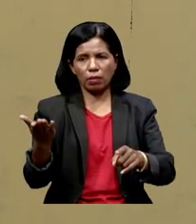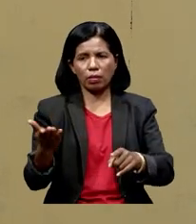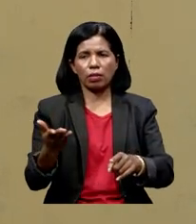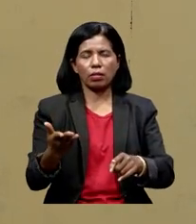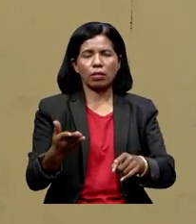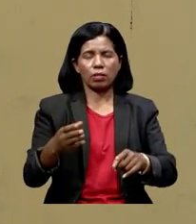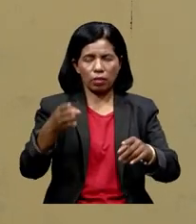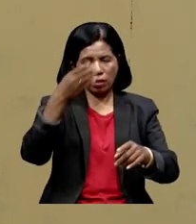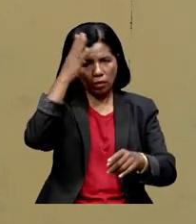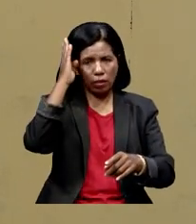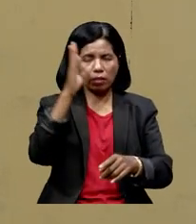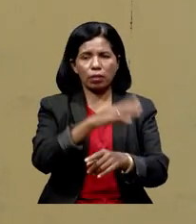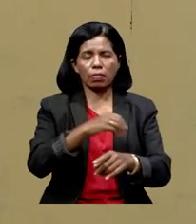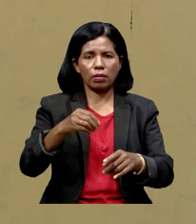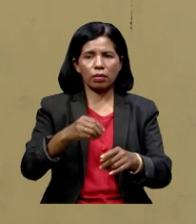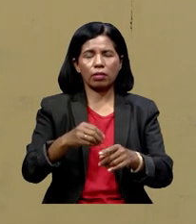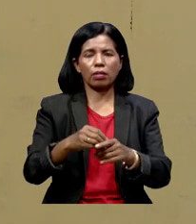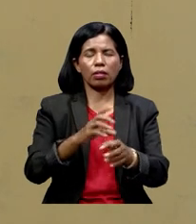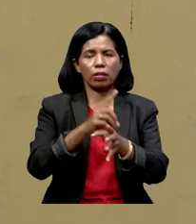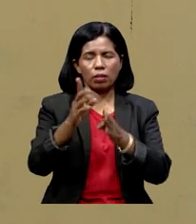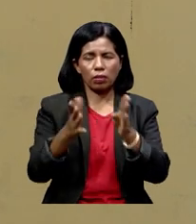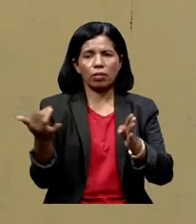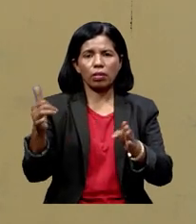ira, para todos os serviços da neve.